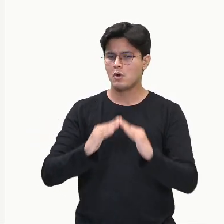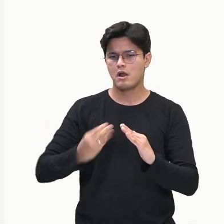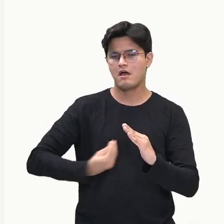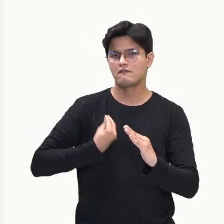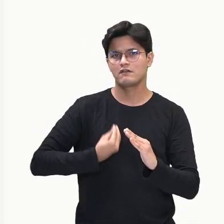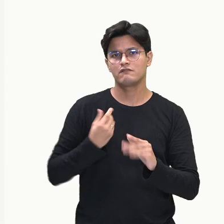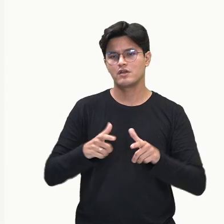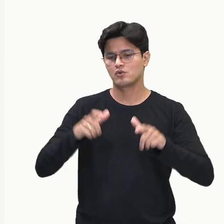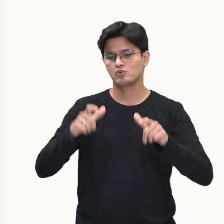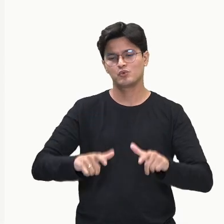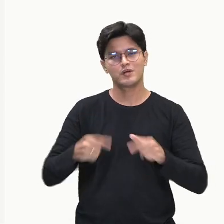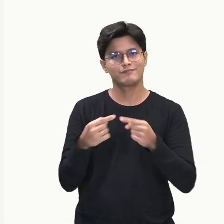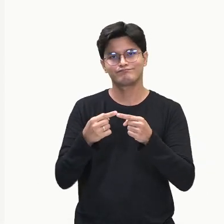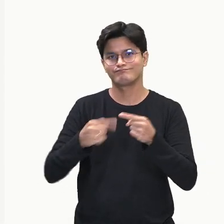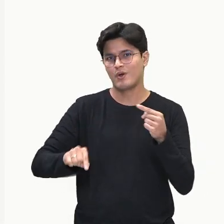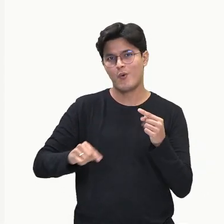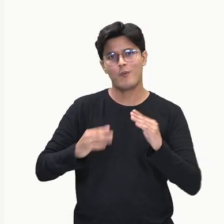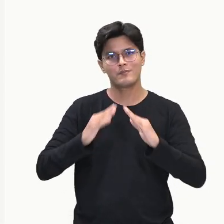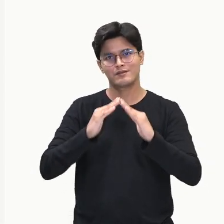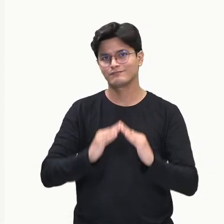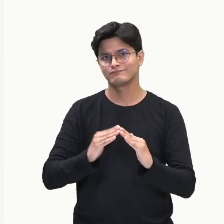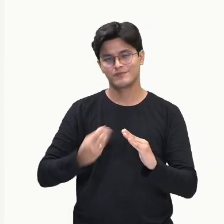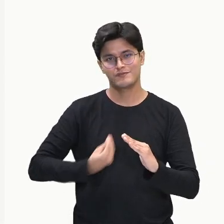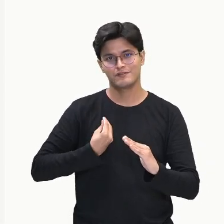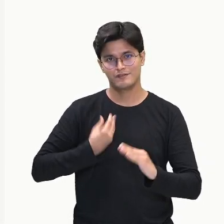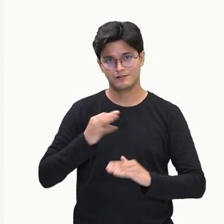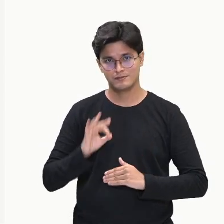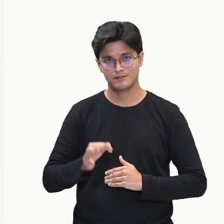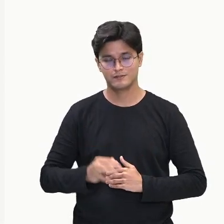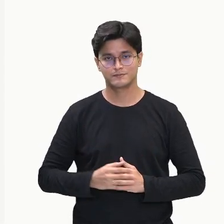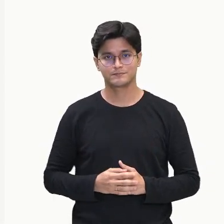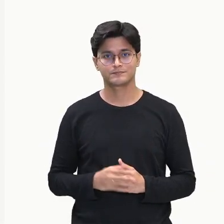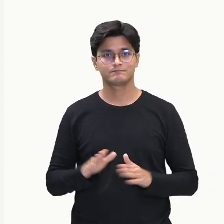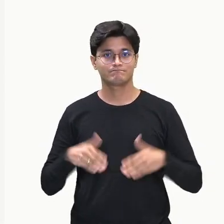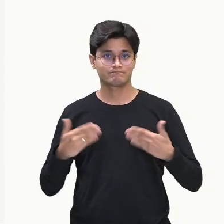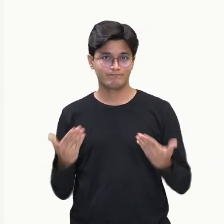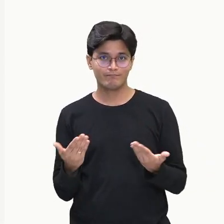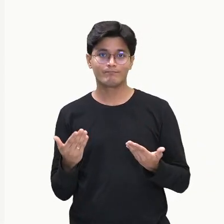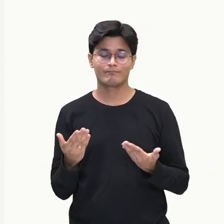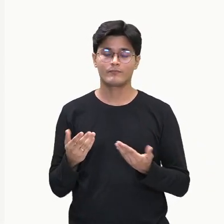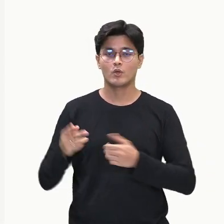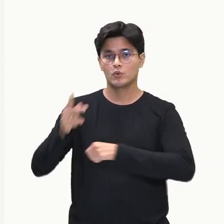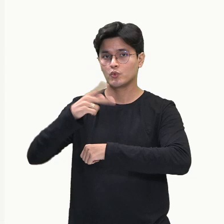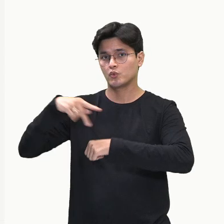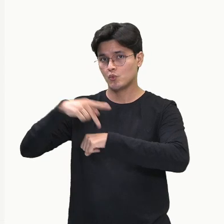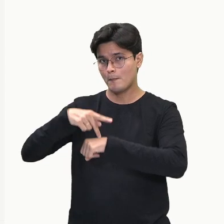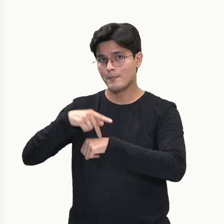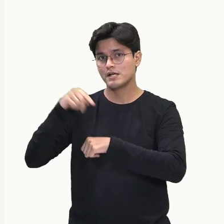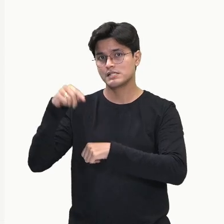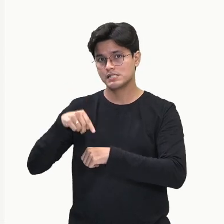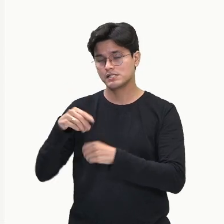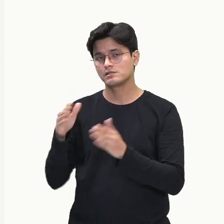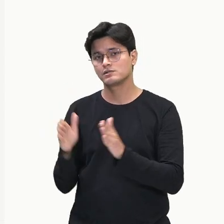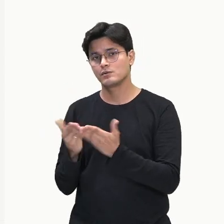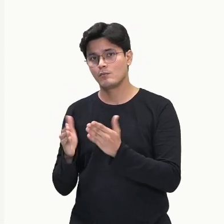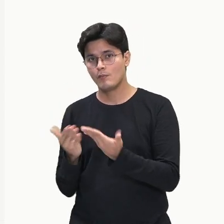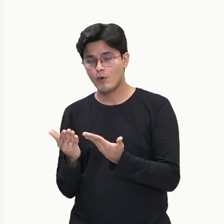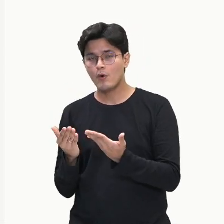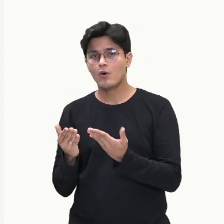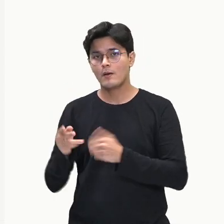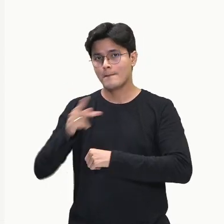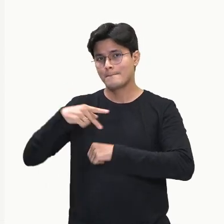num lugar impróprio para habitação. Então, nos países pobres, e aí vejam